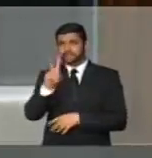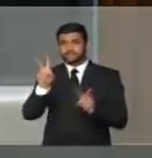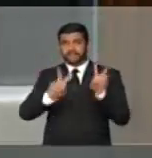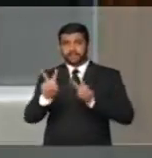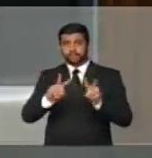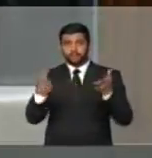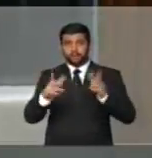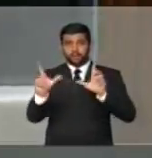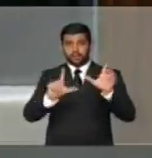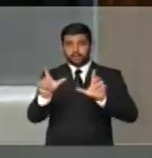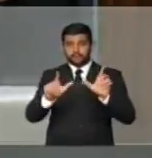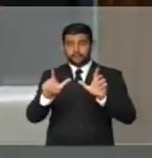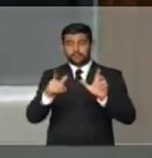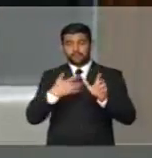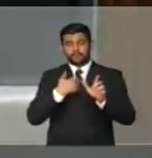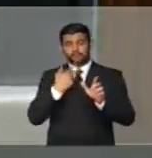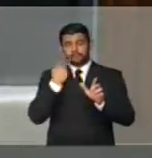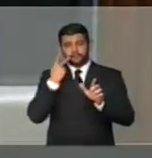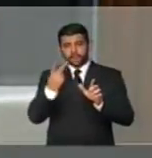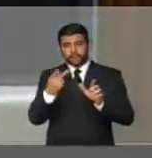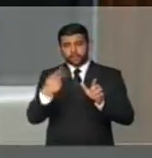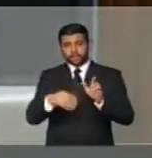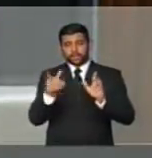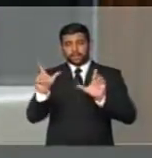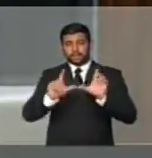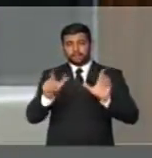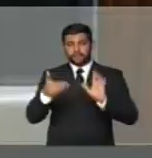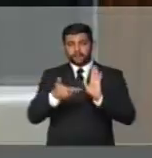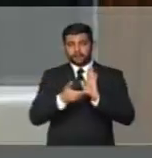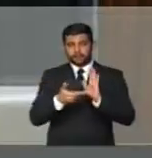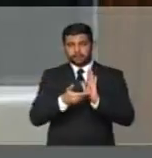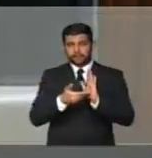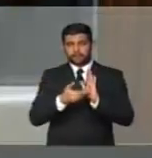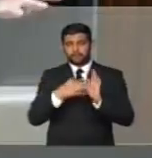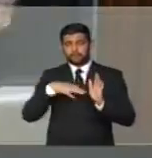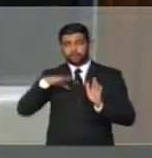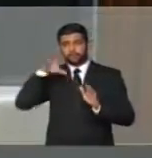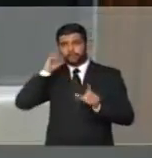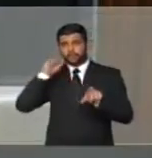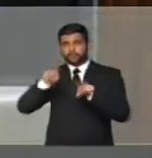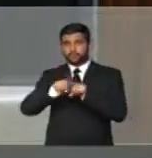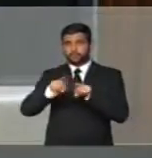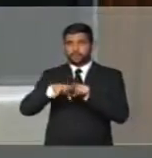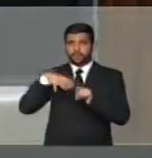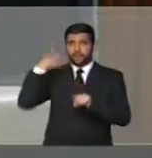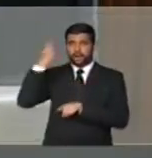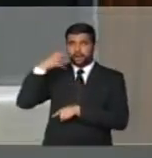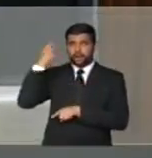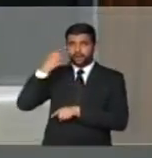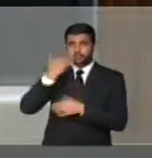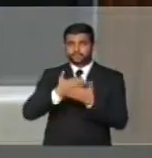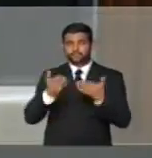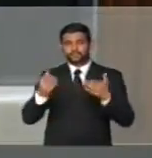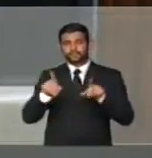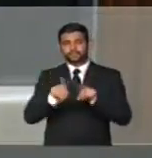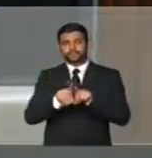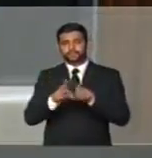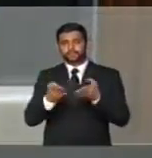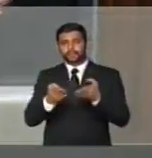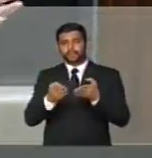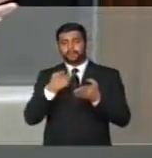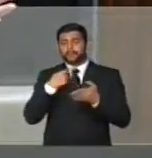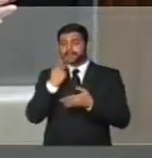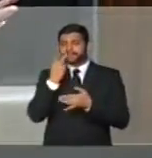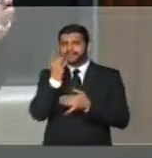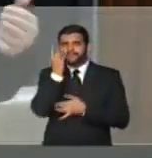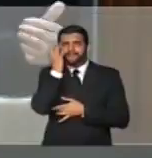pessoas que estão me vendo aqui na televisão, me ouvindo na rádio Câmara, para